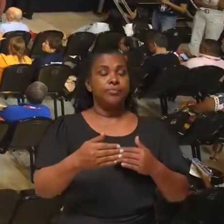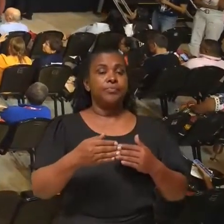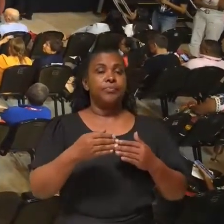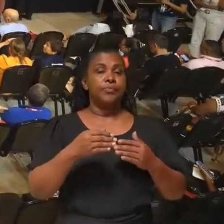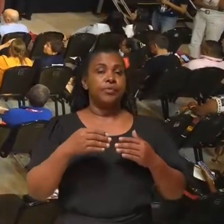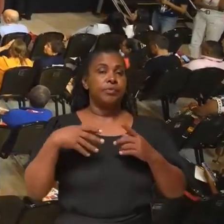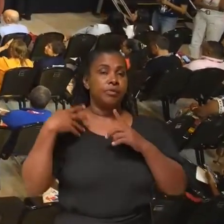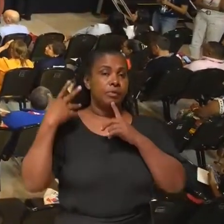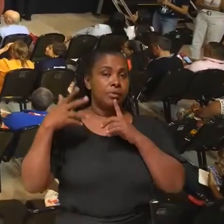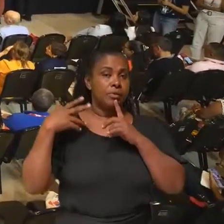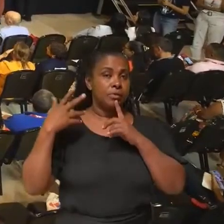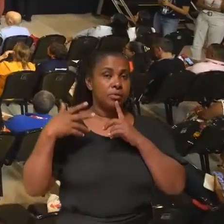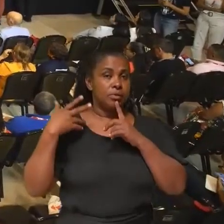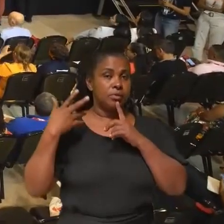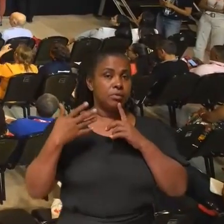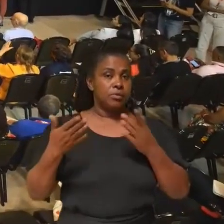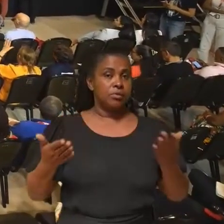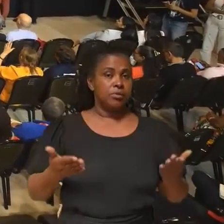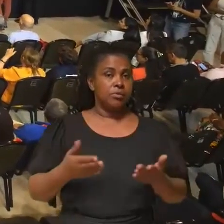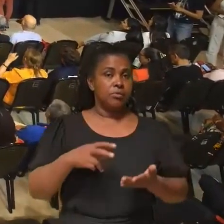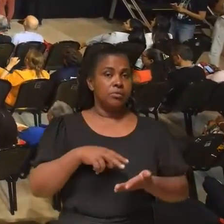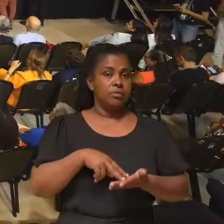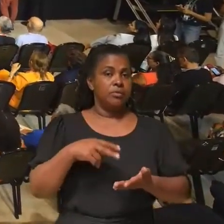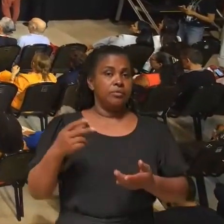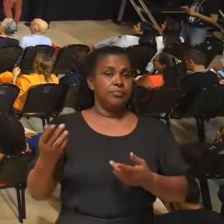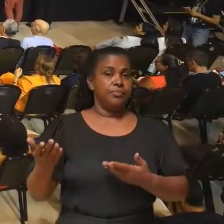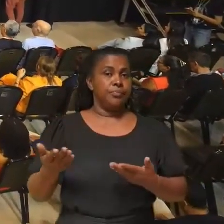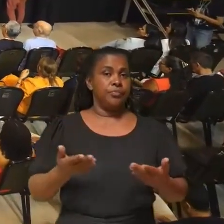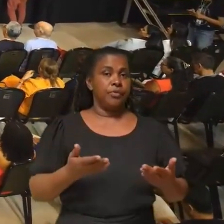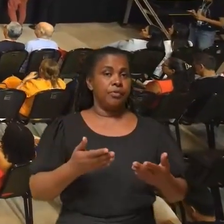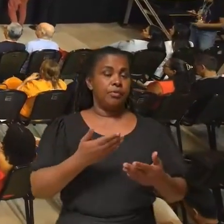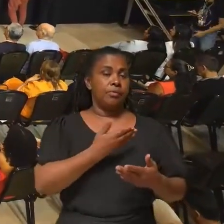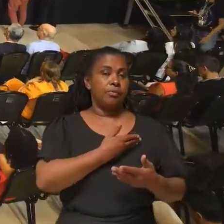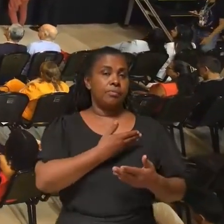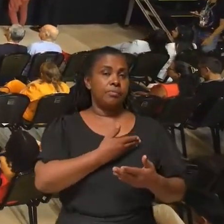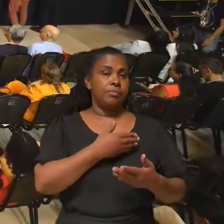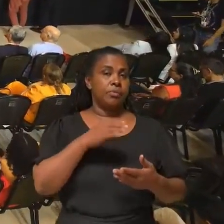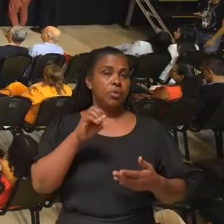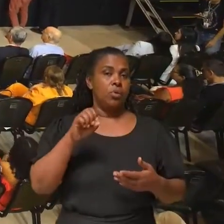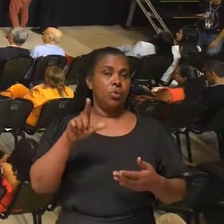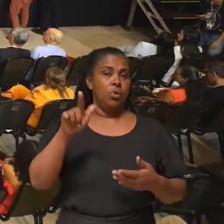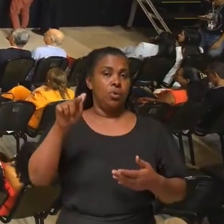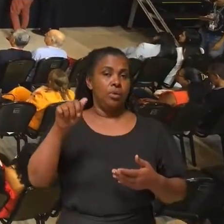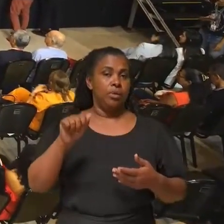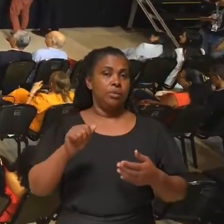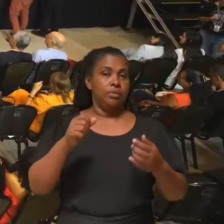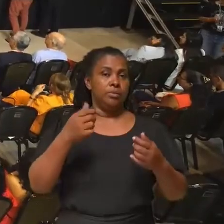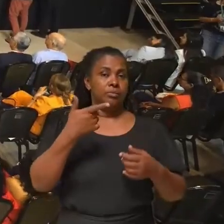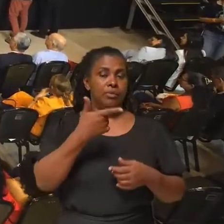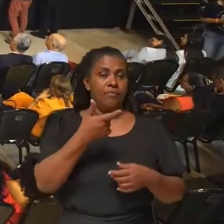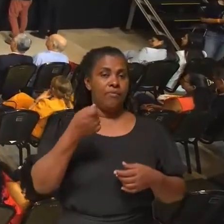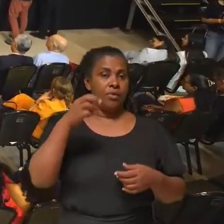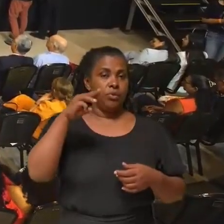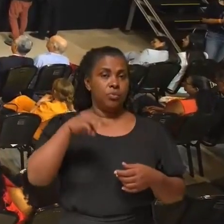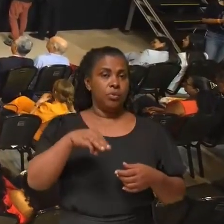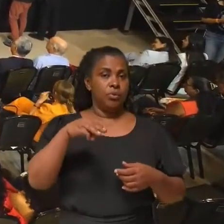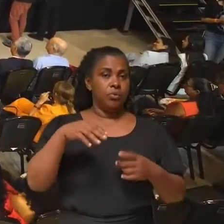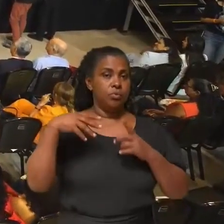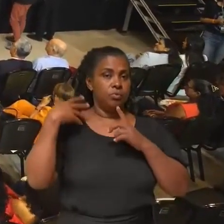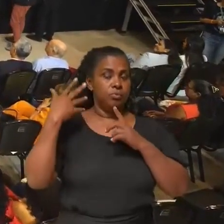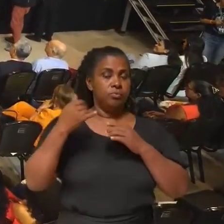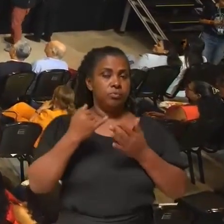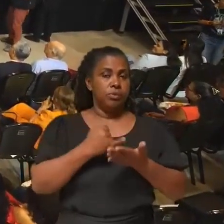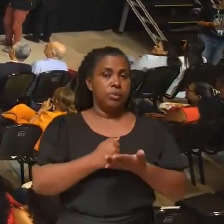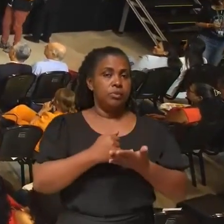aqui é a nossa companheira Olga, que vai ter, então, 20 minutos para fazer a introdução do tema.